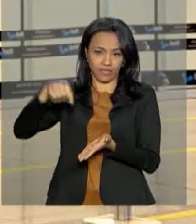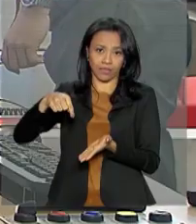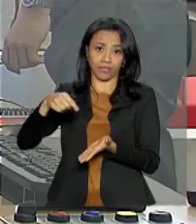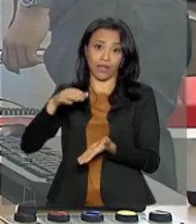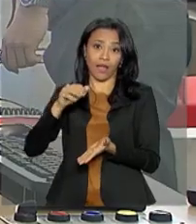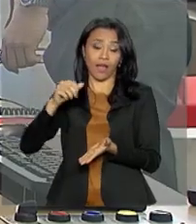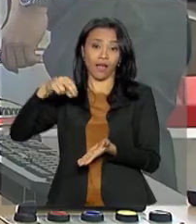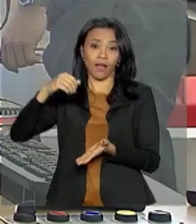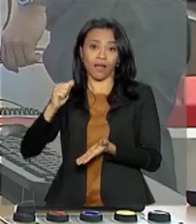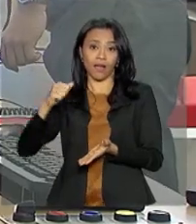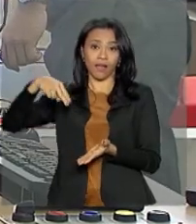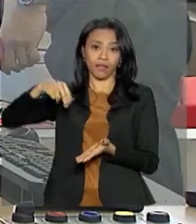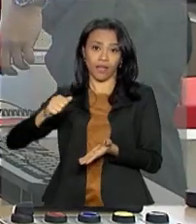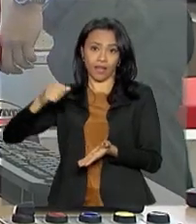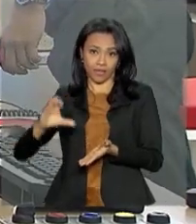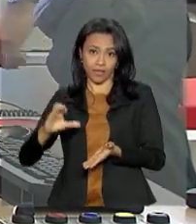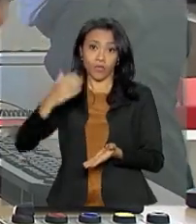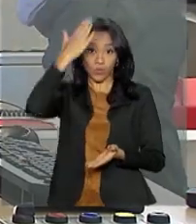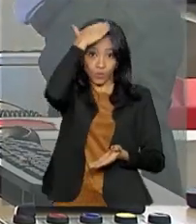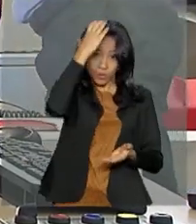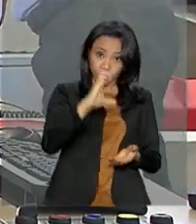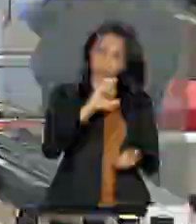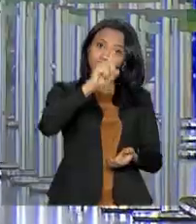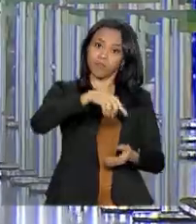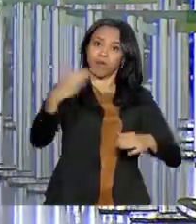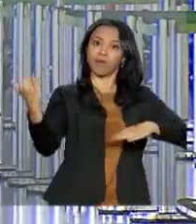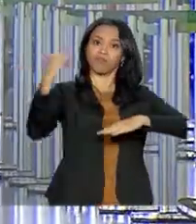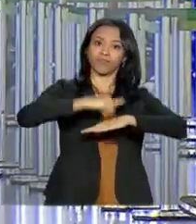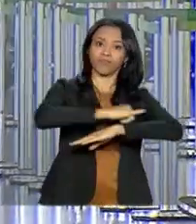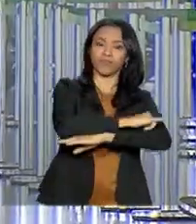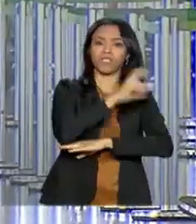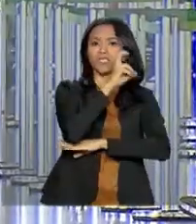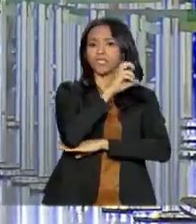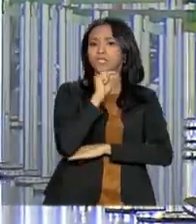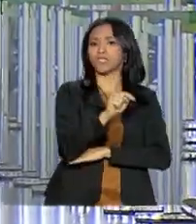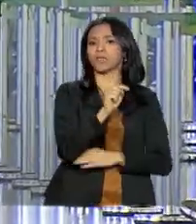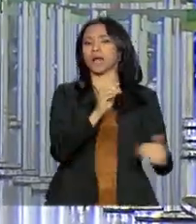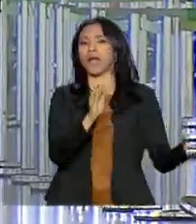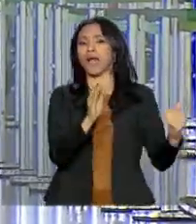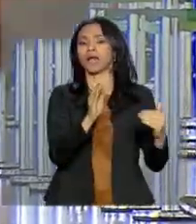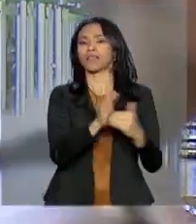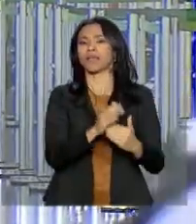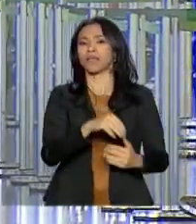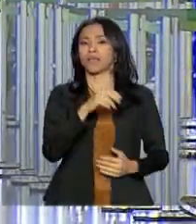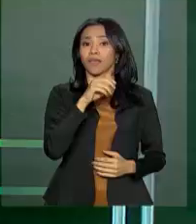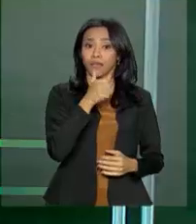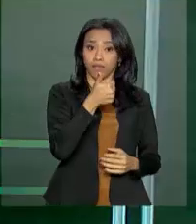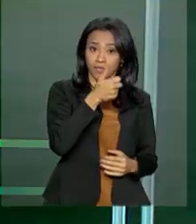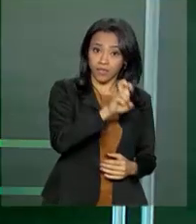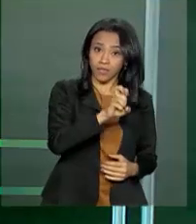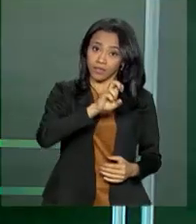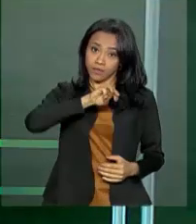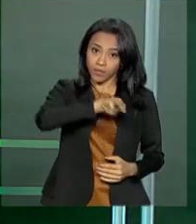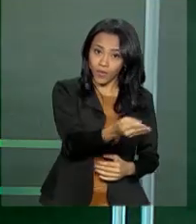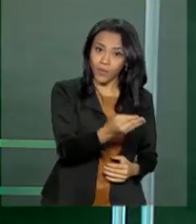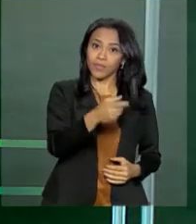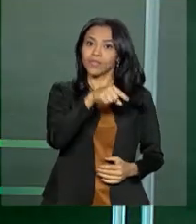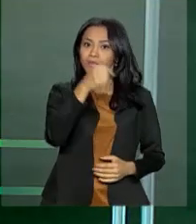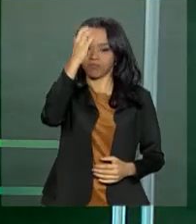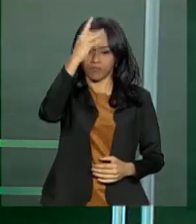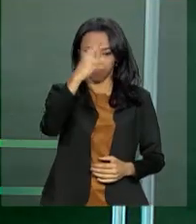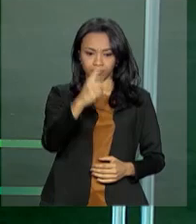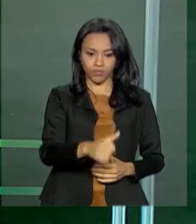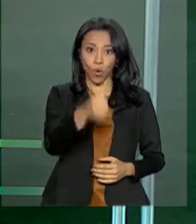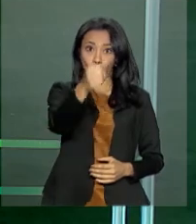o de curitiba que está na classe dos que recebem de cinco a 15 milhões de passageiros por ano ganhou em oito categorias